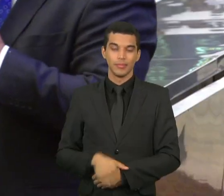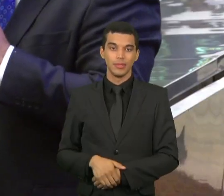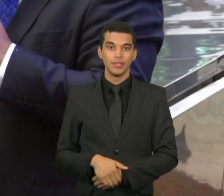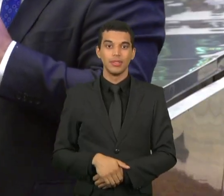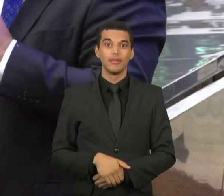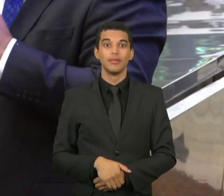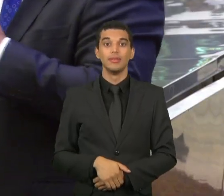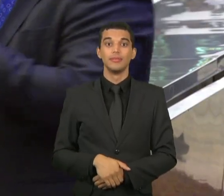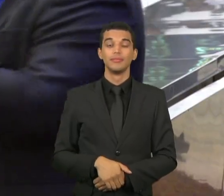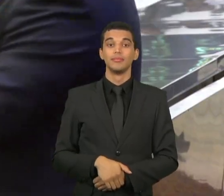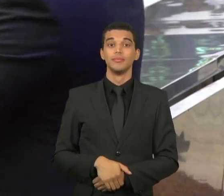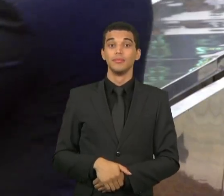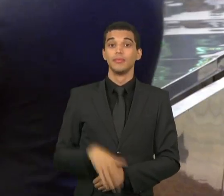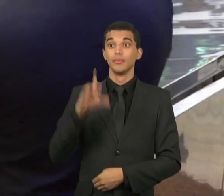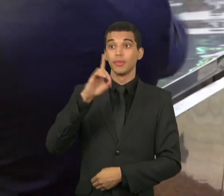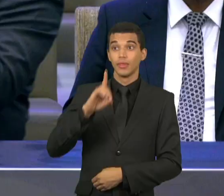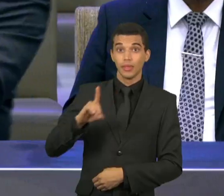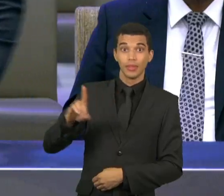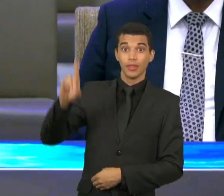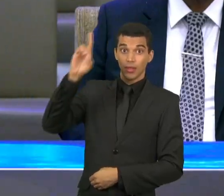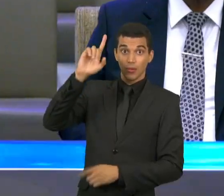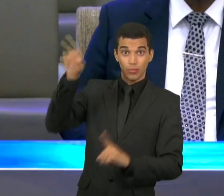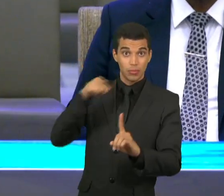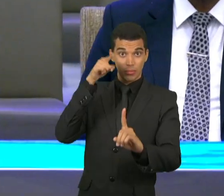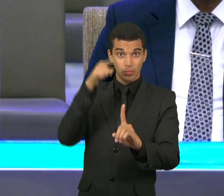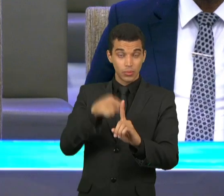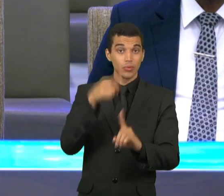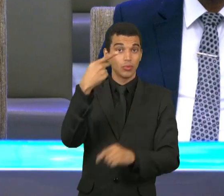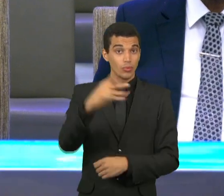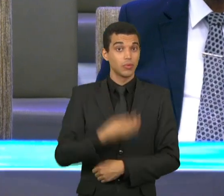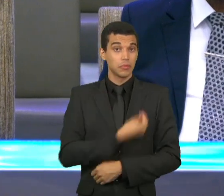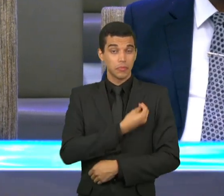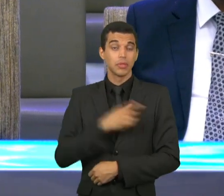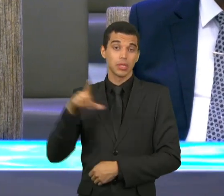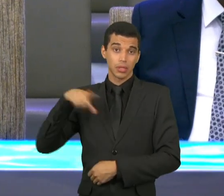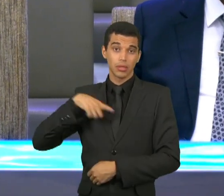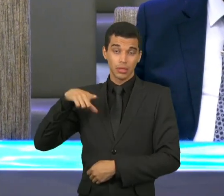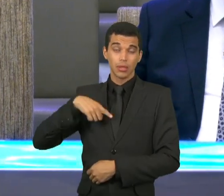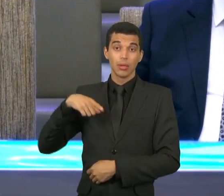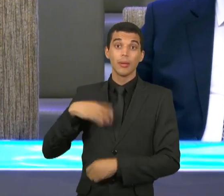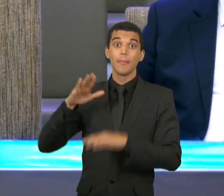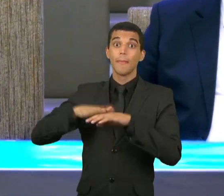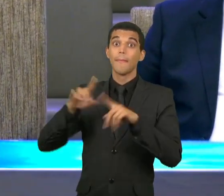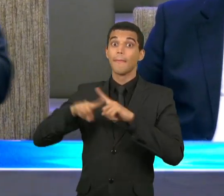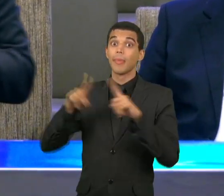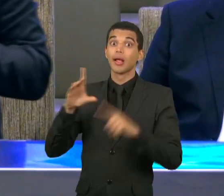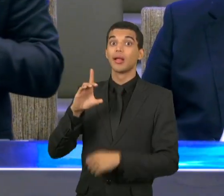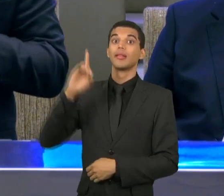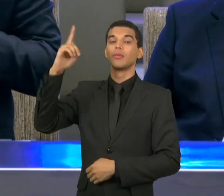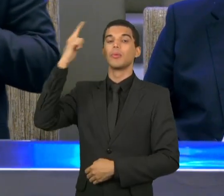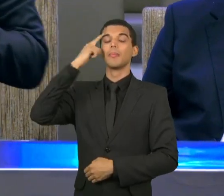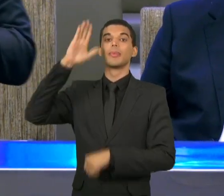propósito. Ele está por cima do teu propósito.